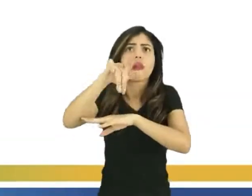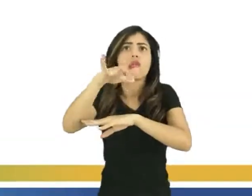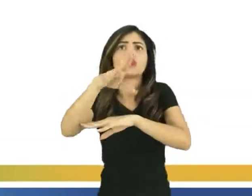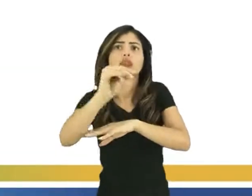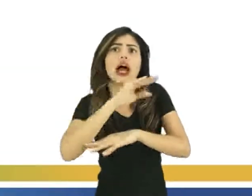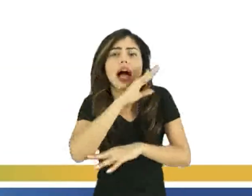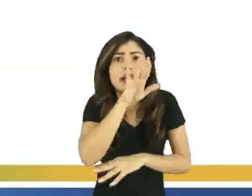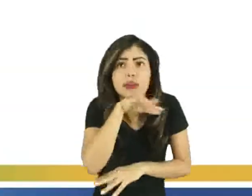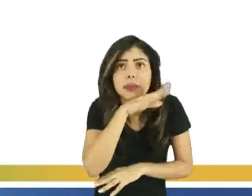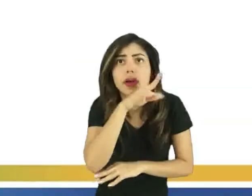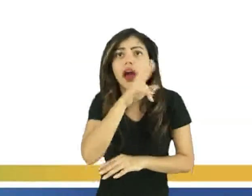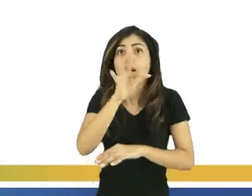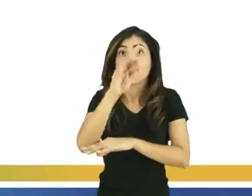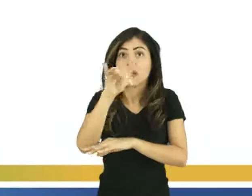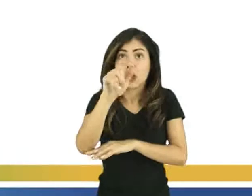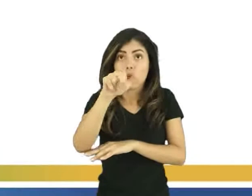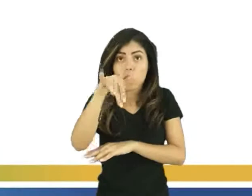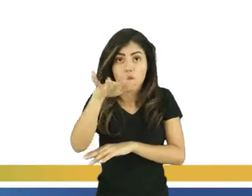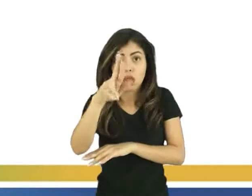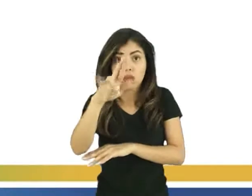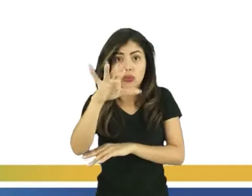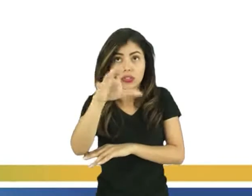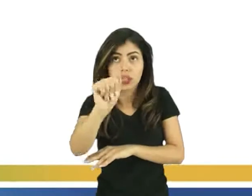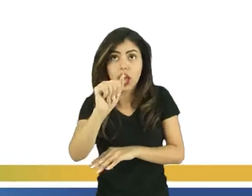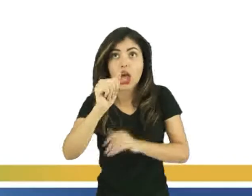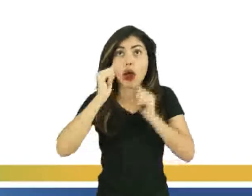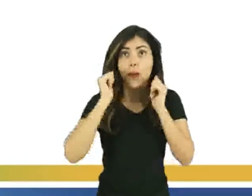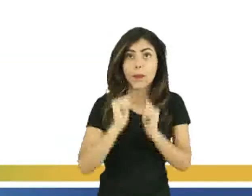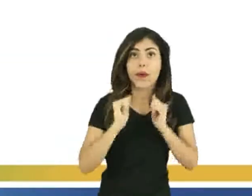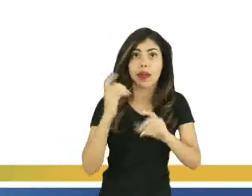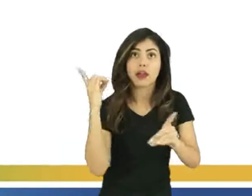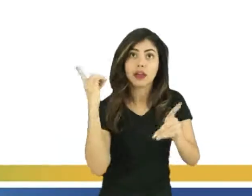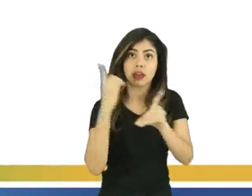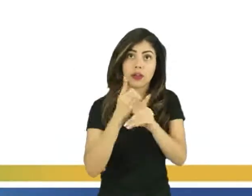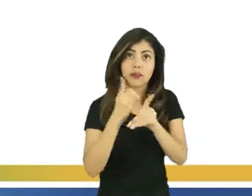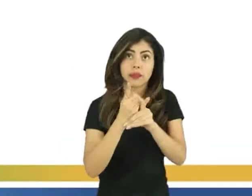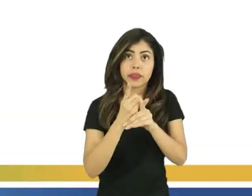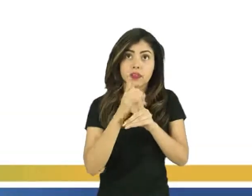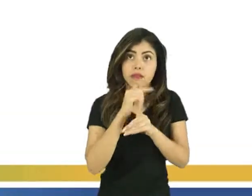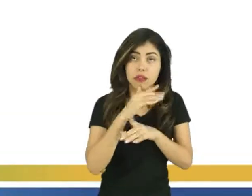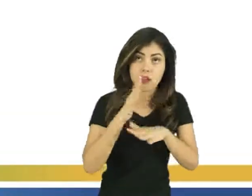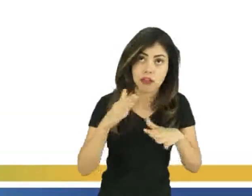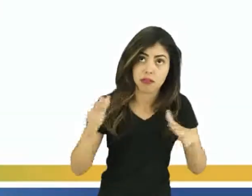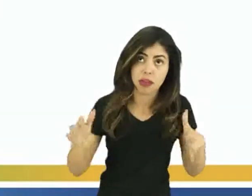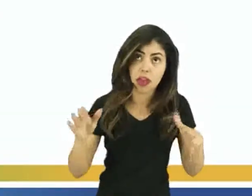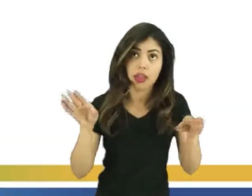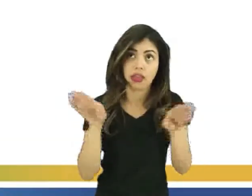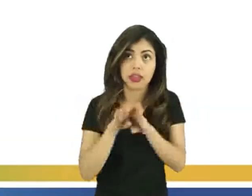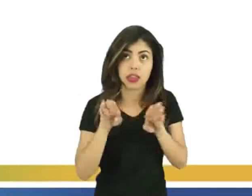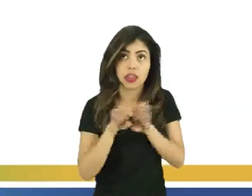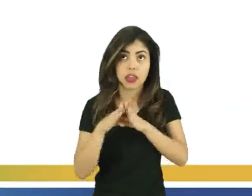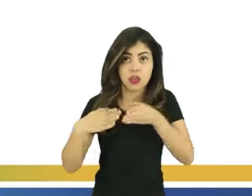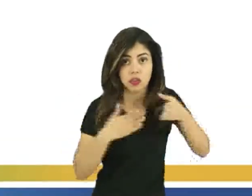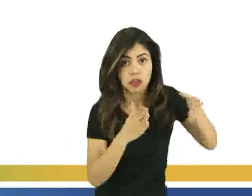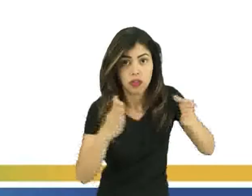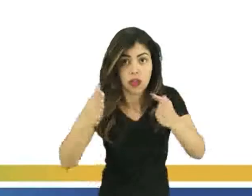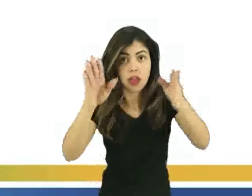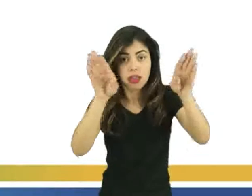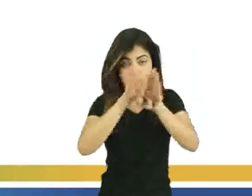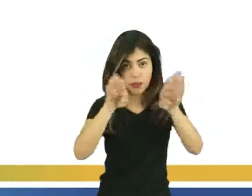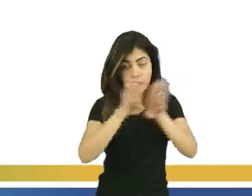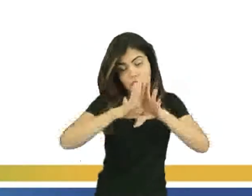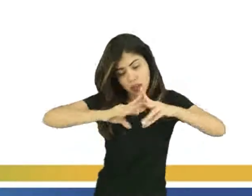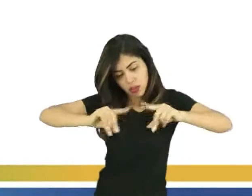são animais que pertencem ao filo Molusca e que podem ser encontrados em ambientes aquáticos, principalmente os marinhos,